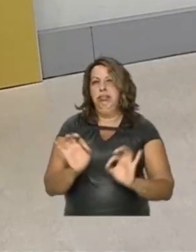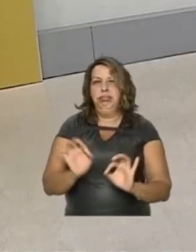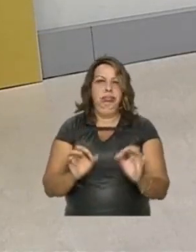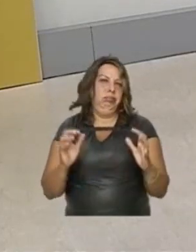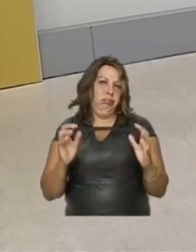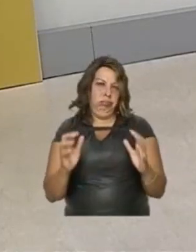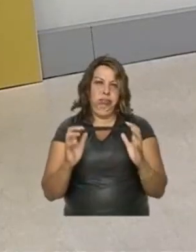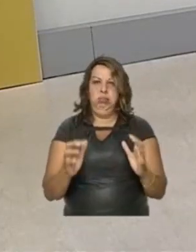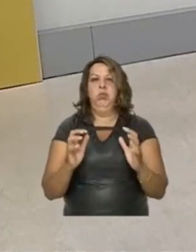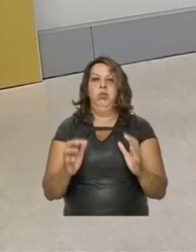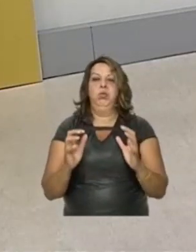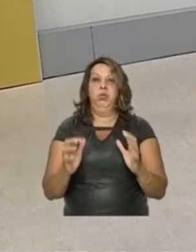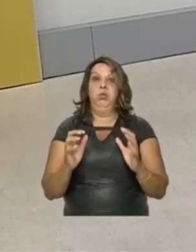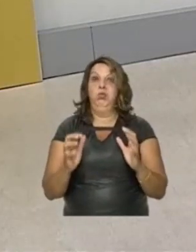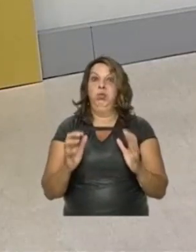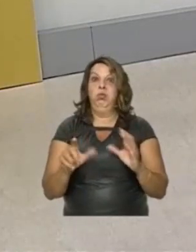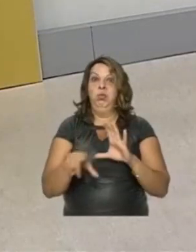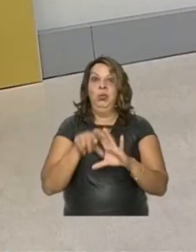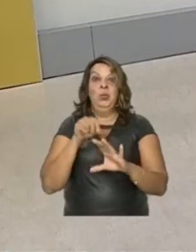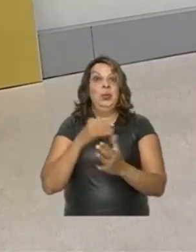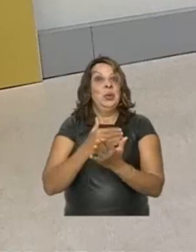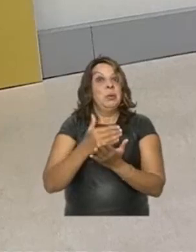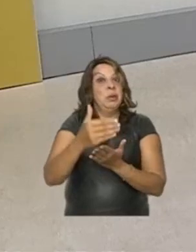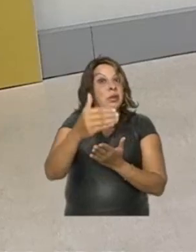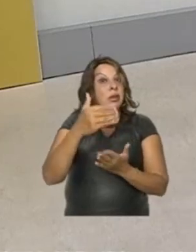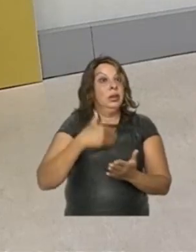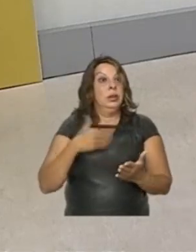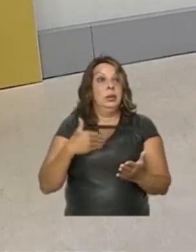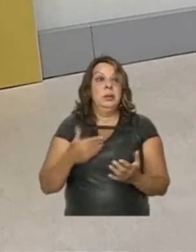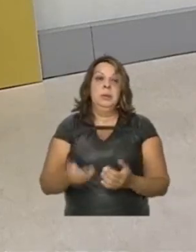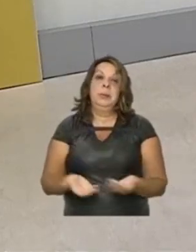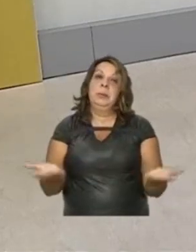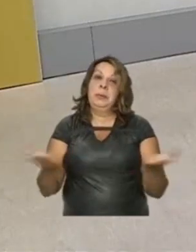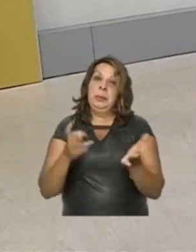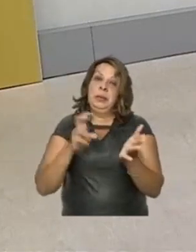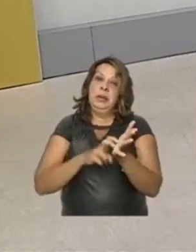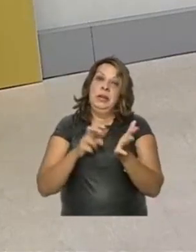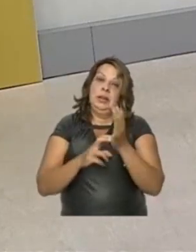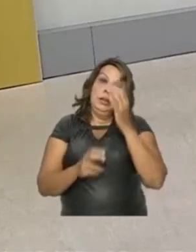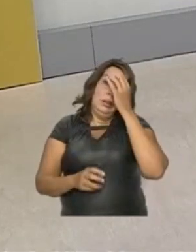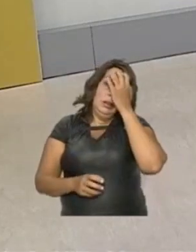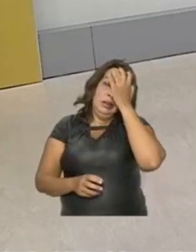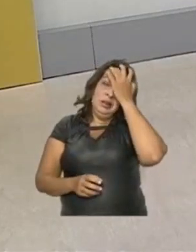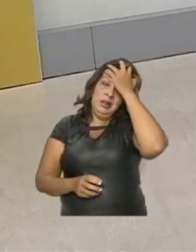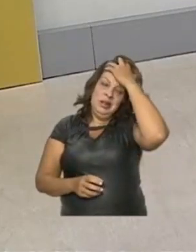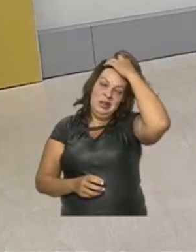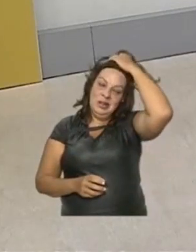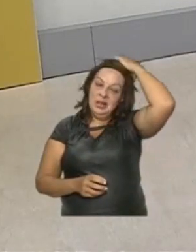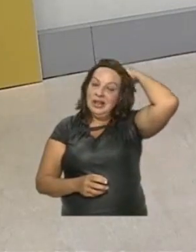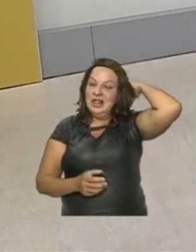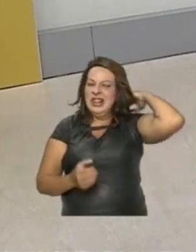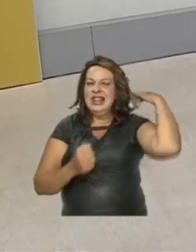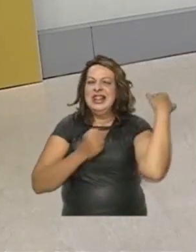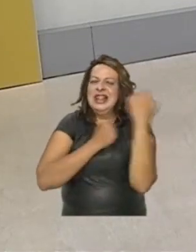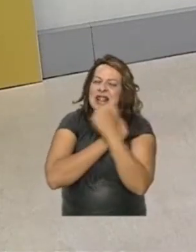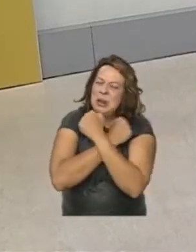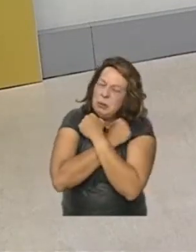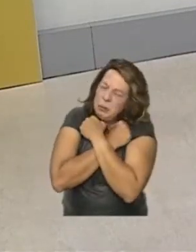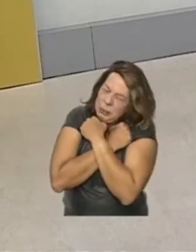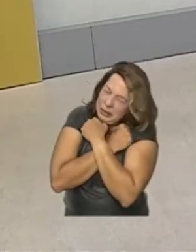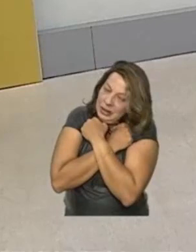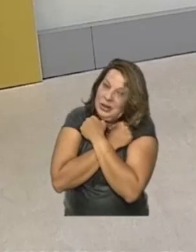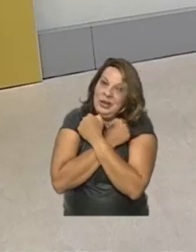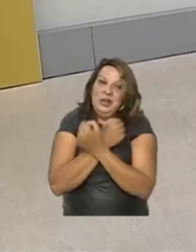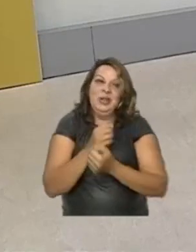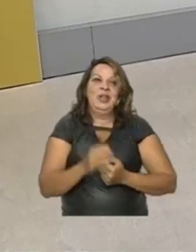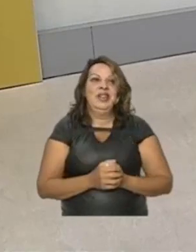o nosso globo, nossa sorteadora, para darmos início aos sorteios desta manhã. Já olha, vão premiação. Pagando aqueles abraços, vamos, né? Menino, já